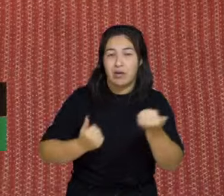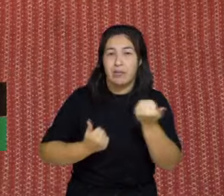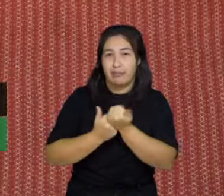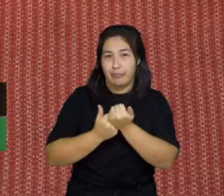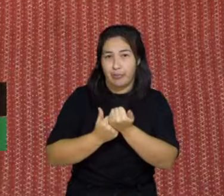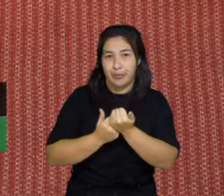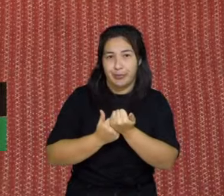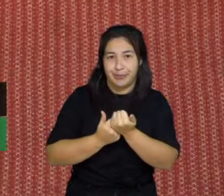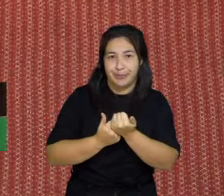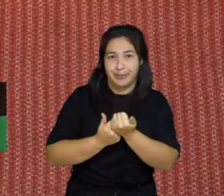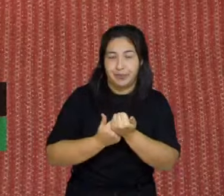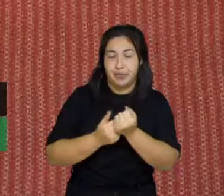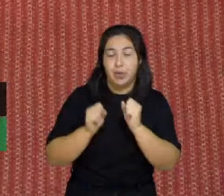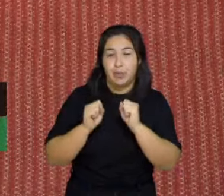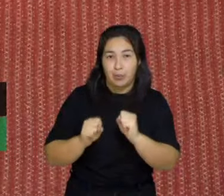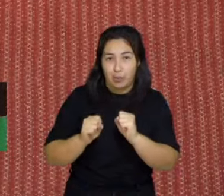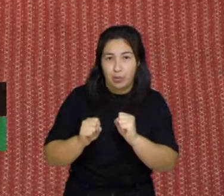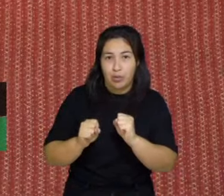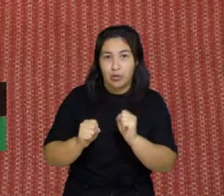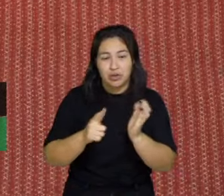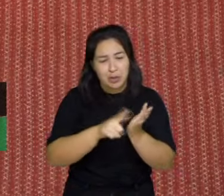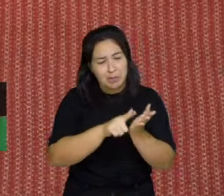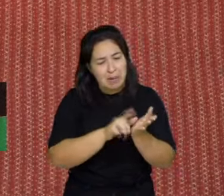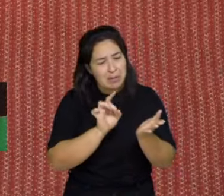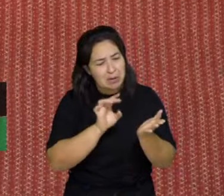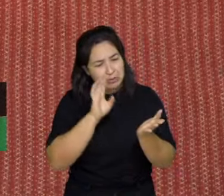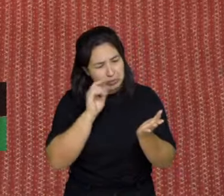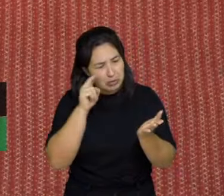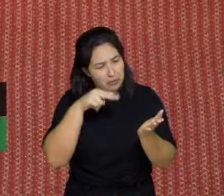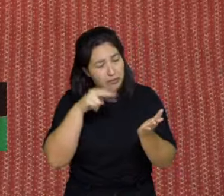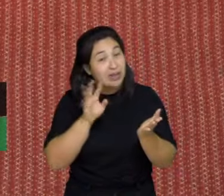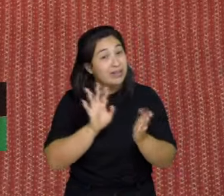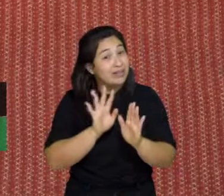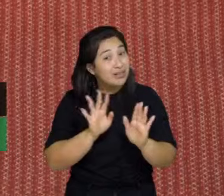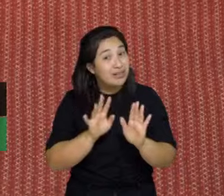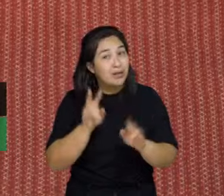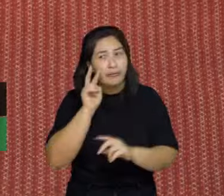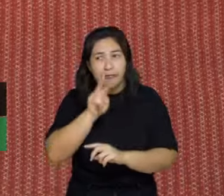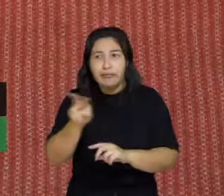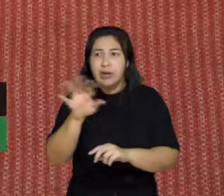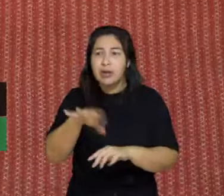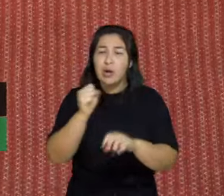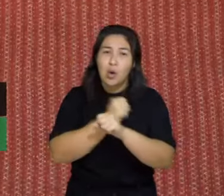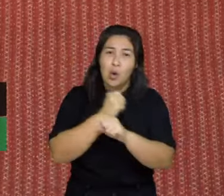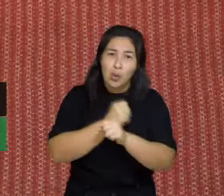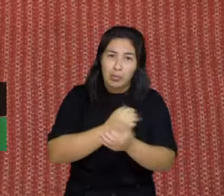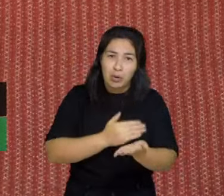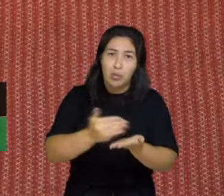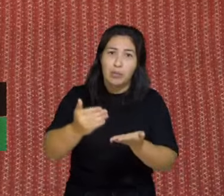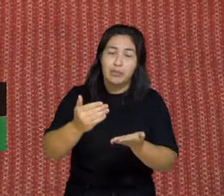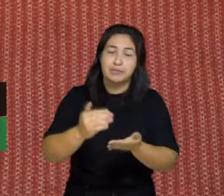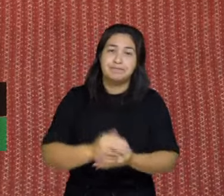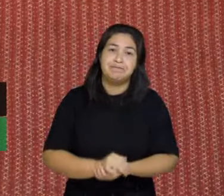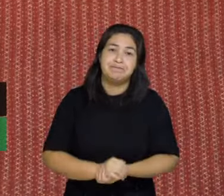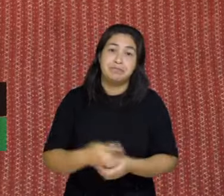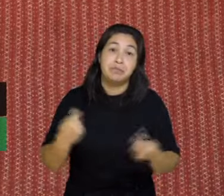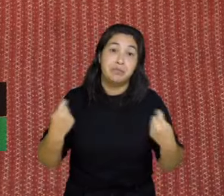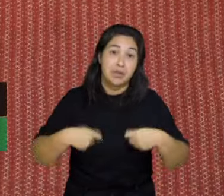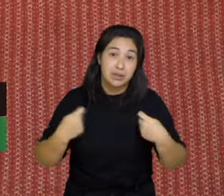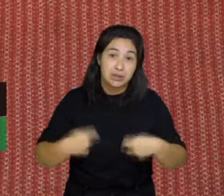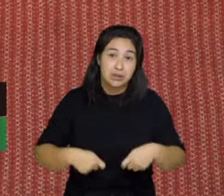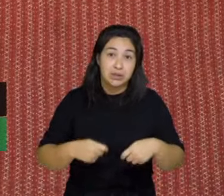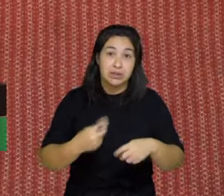pedido, para que a gente tire do papel essas obras importantes da 108, que liga, sim, ali, São João Batista até Brusque, que precisa de algumas